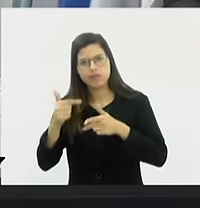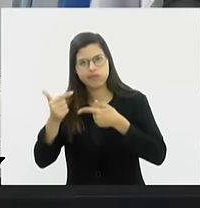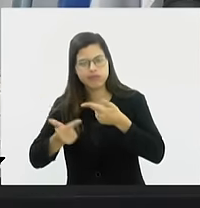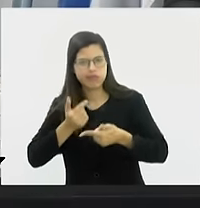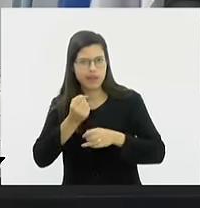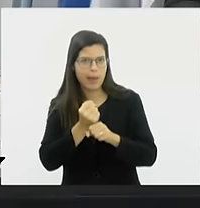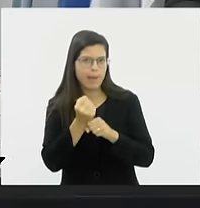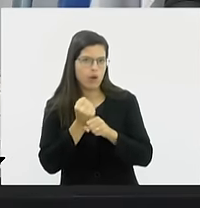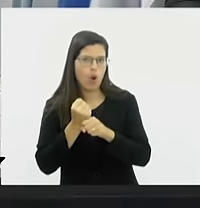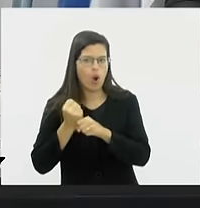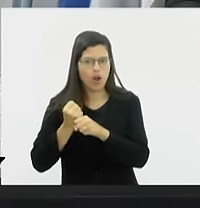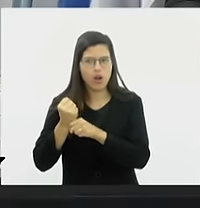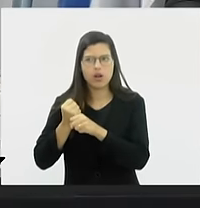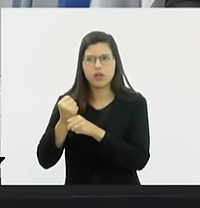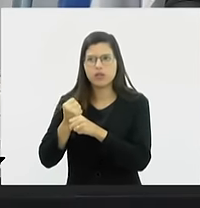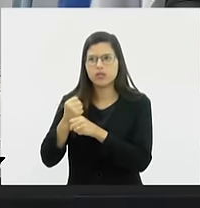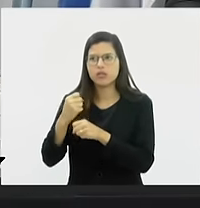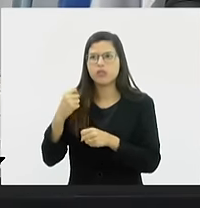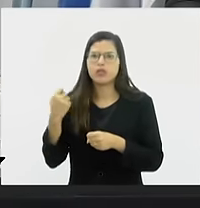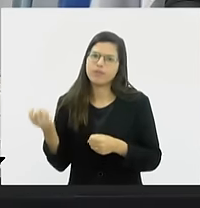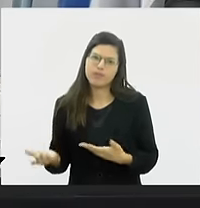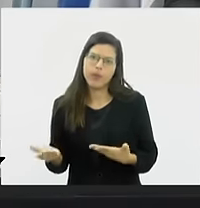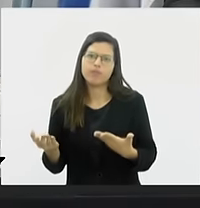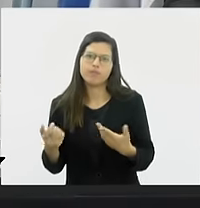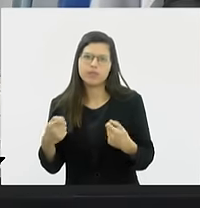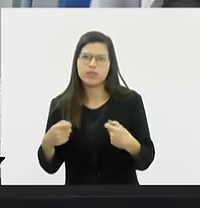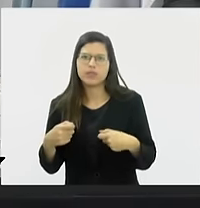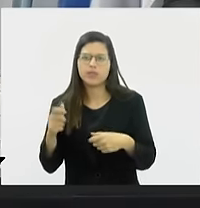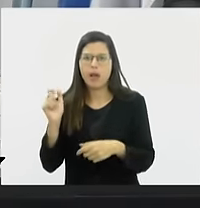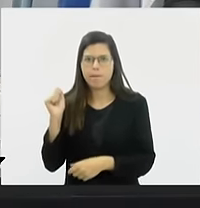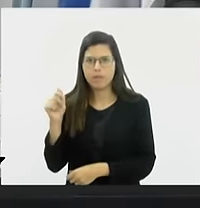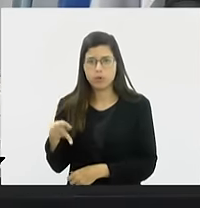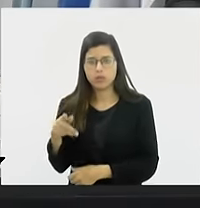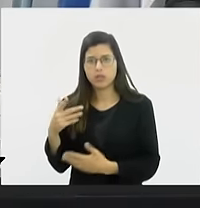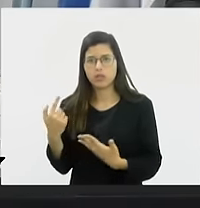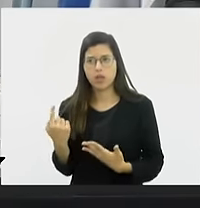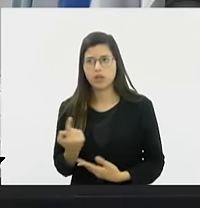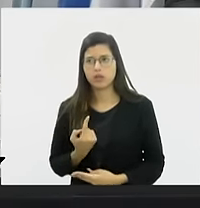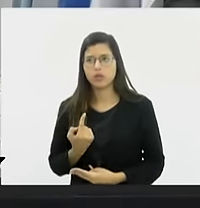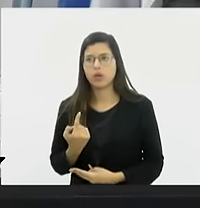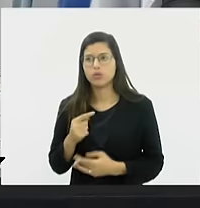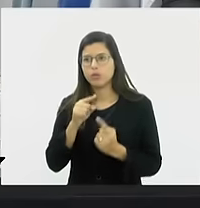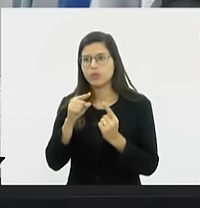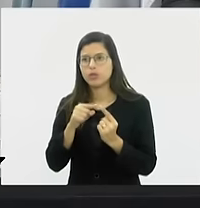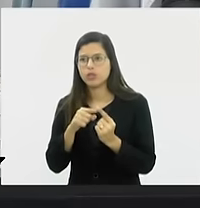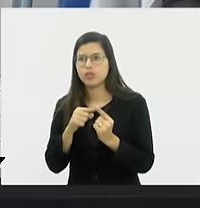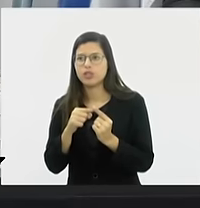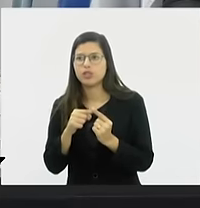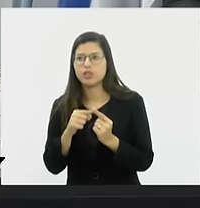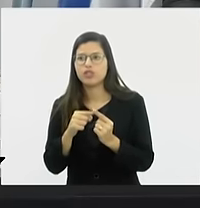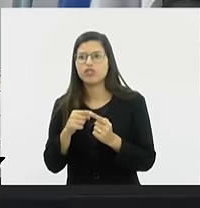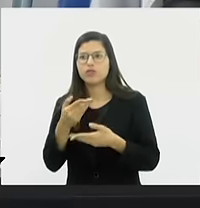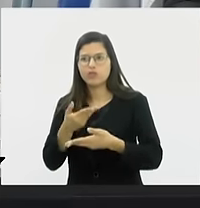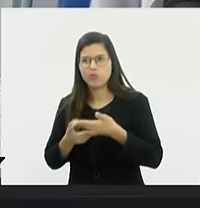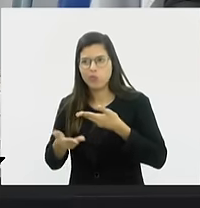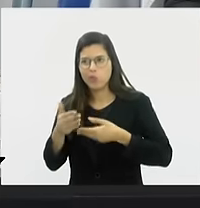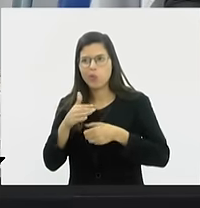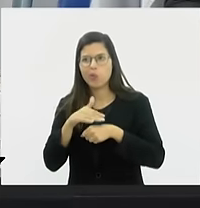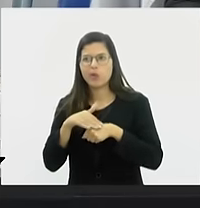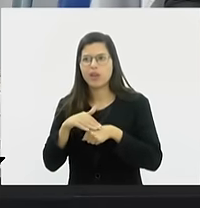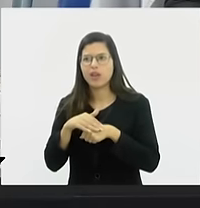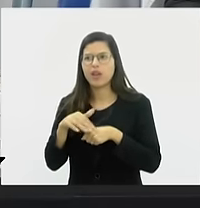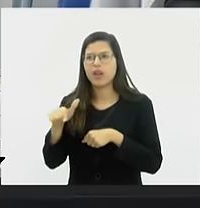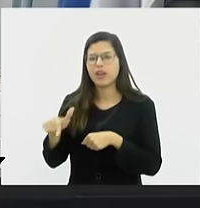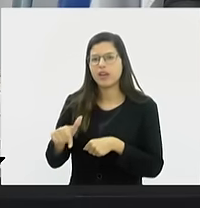esse tempo, em tese estaria nos deixando, mas o objetivo nosso aqui em diálogo com a presidência é que a absorva num outro cargo em